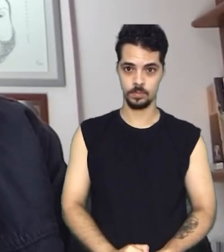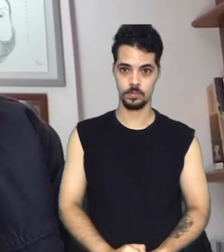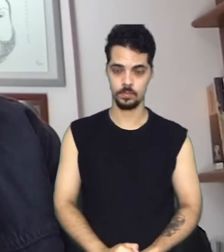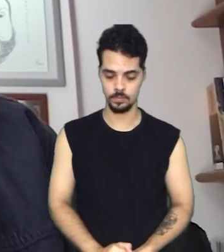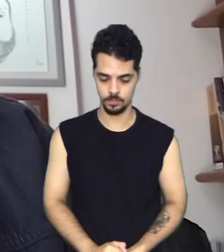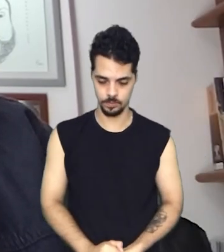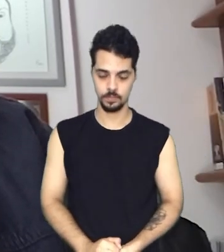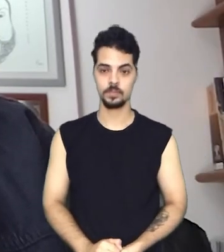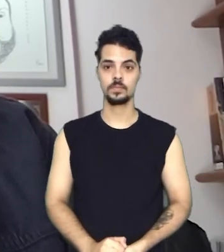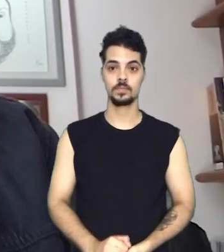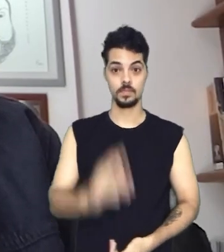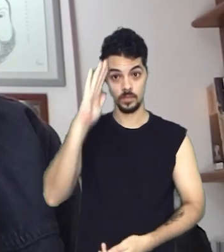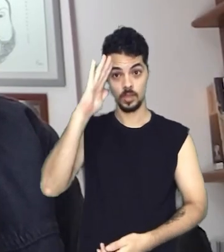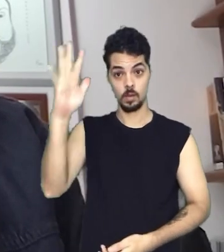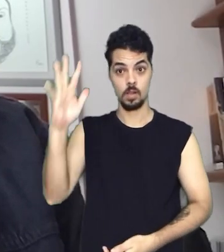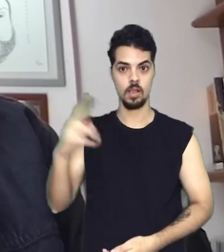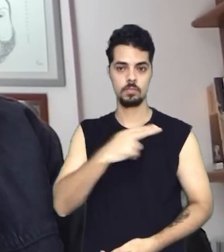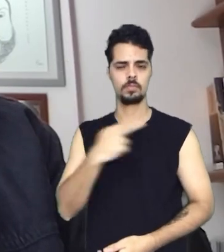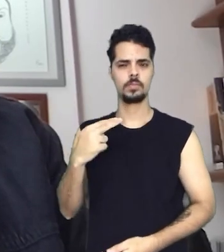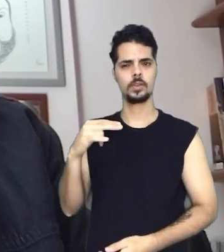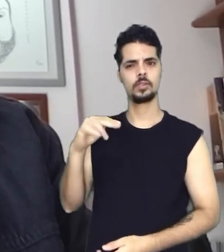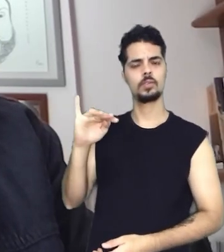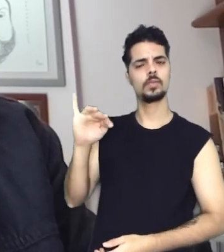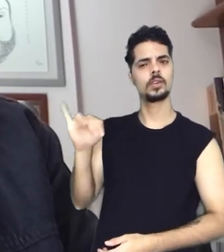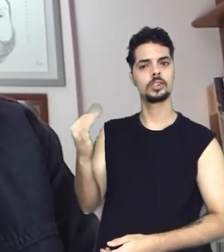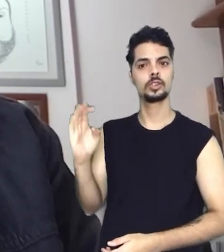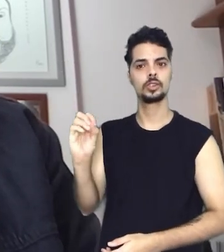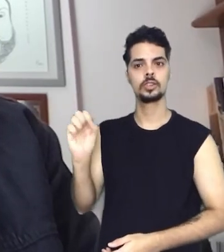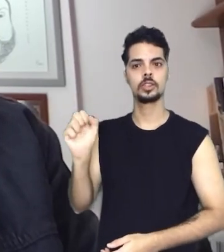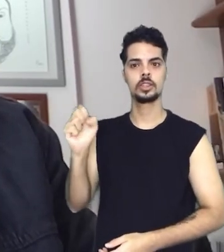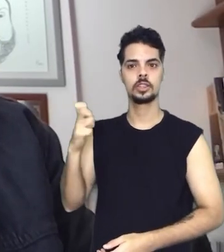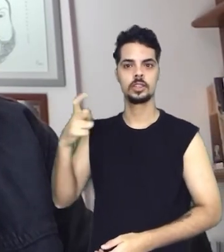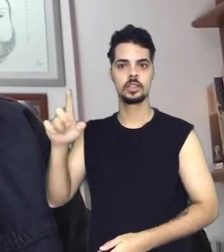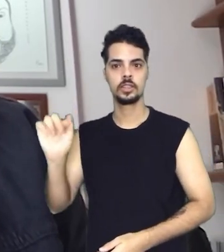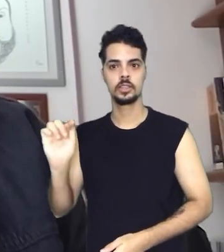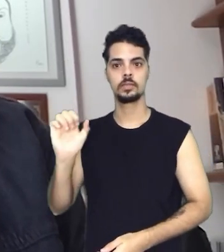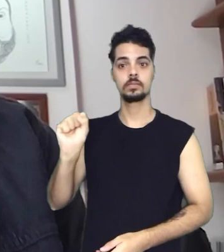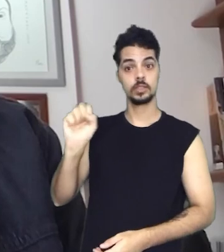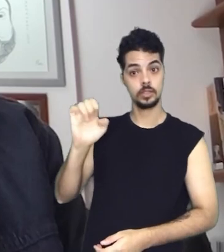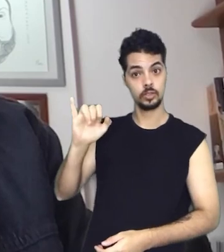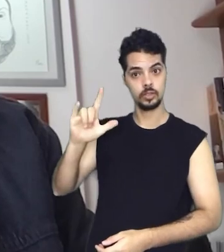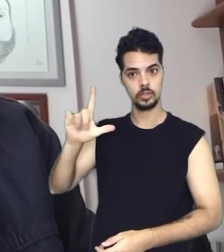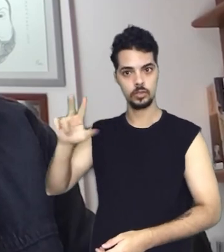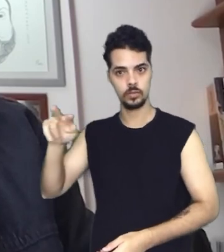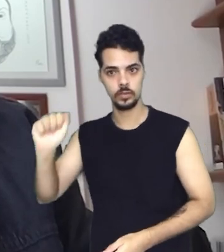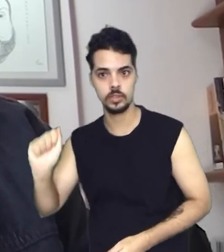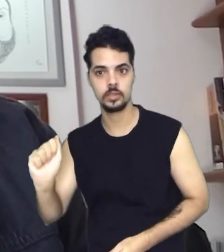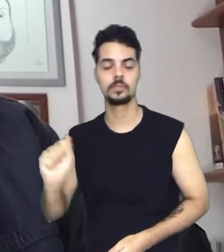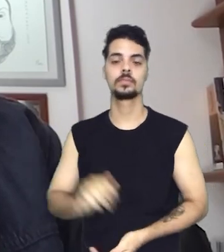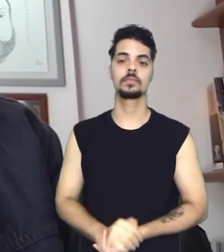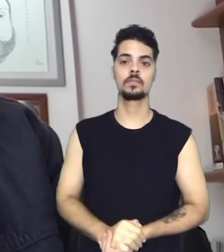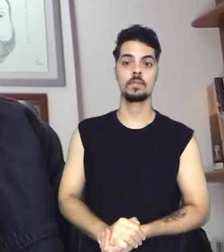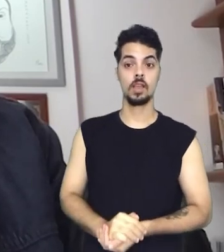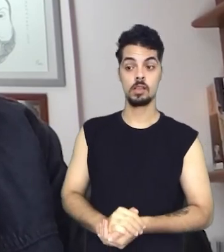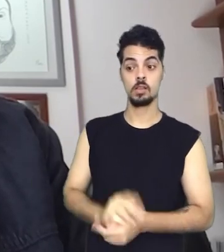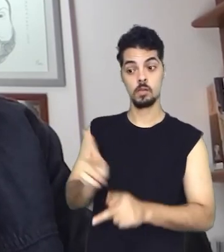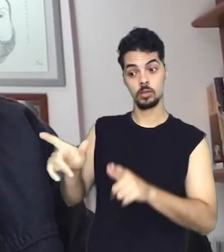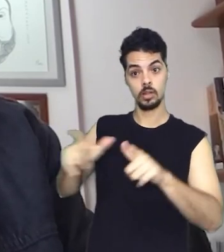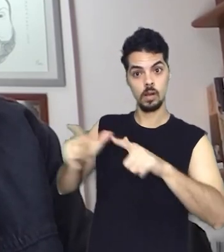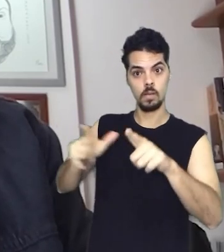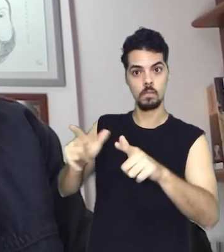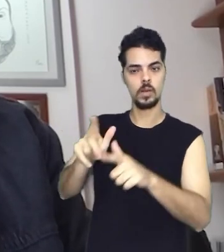Olá tudo bem Meu nome é Luiz Geraldo Silva sou professor titular da Universidade Federal do Paraná e são